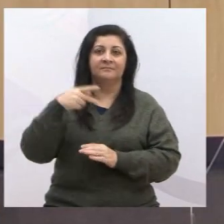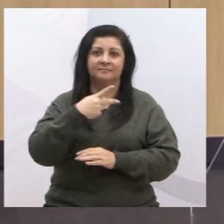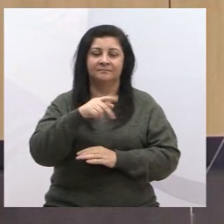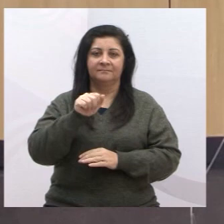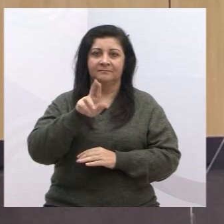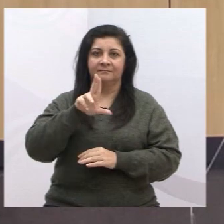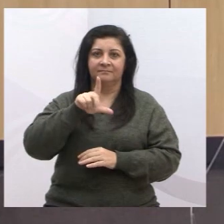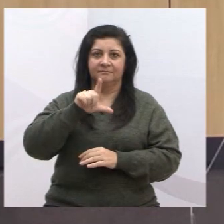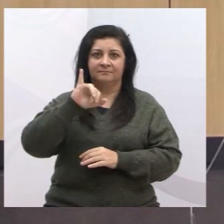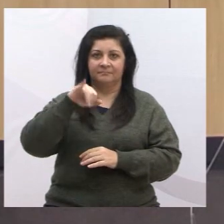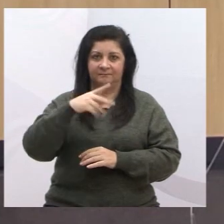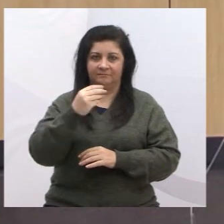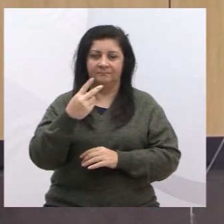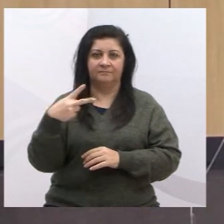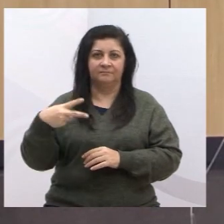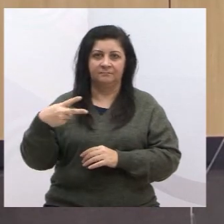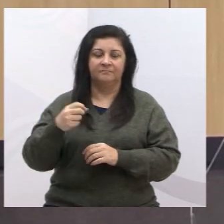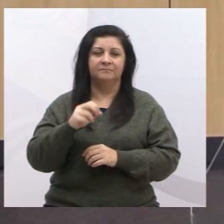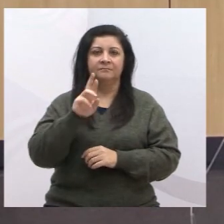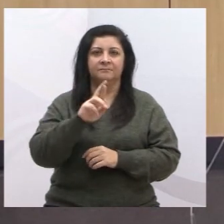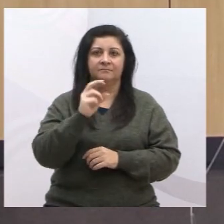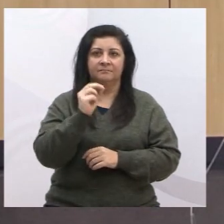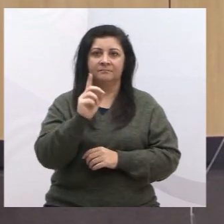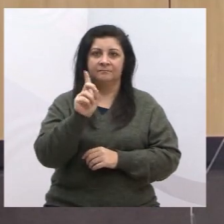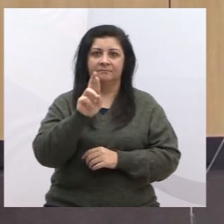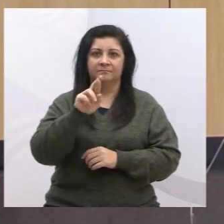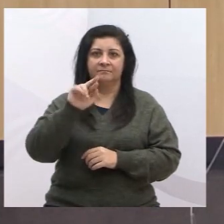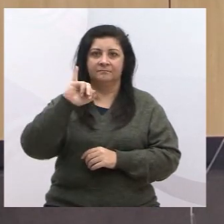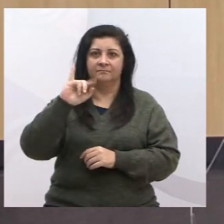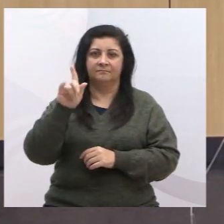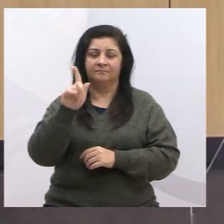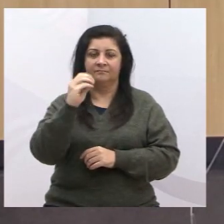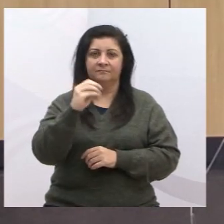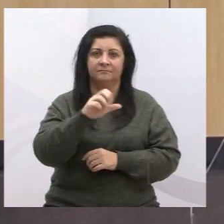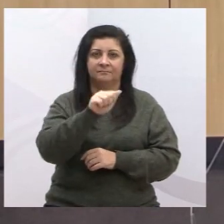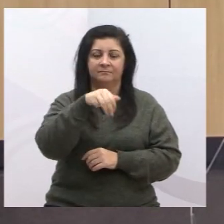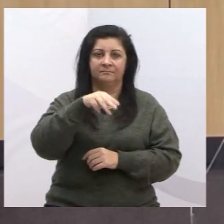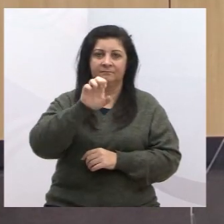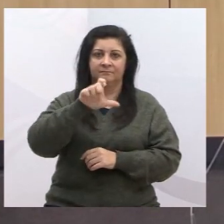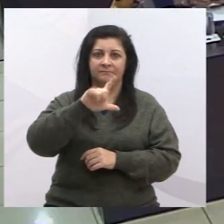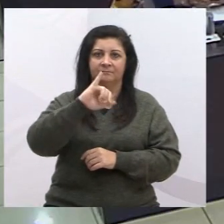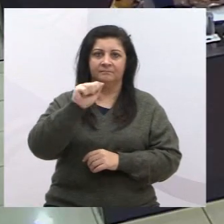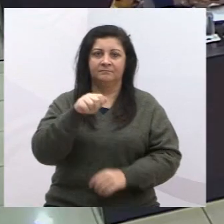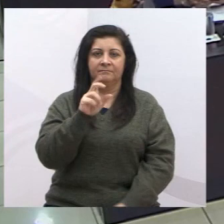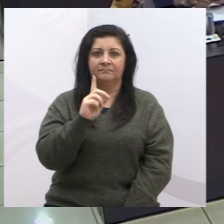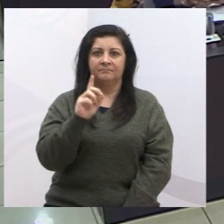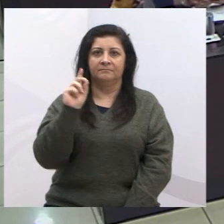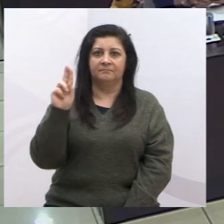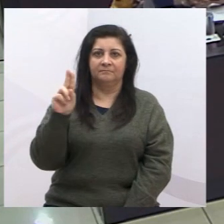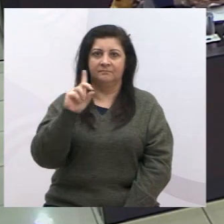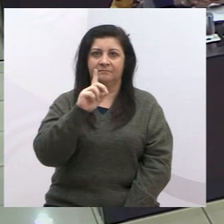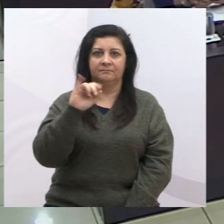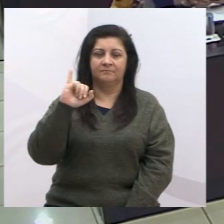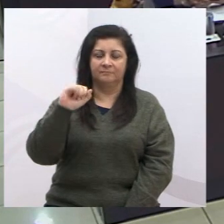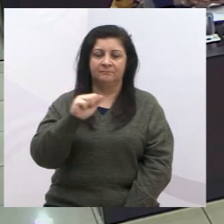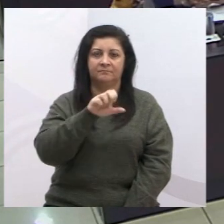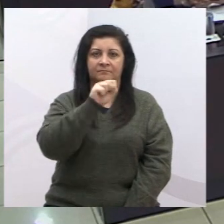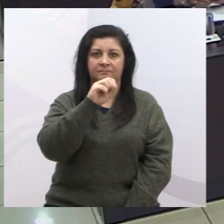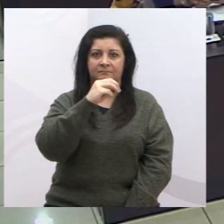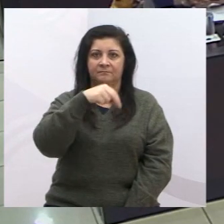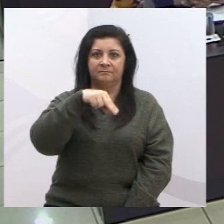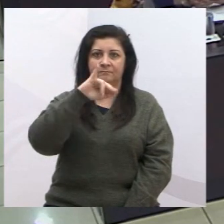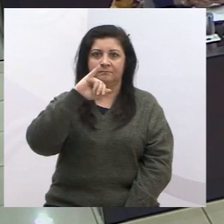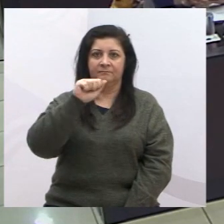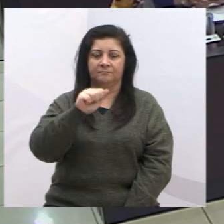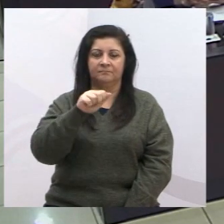Esporte, Maria Amélia, Dr. Rodrigo Salomão, vereador Dudi, Sônia Patos Amizade, Roninha, Abner de